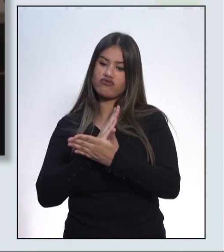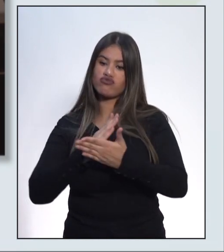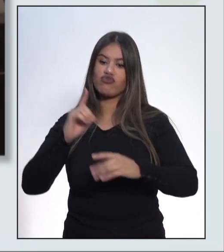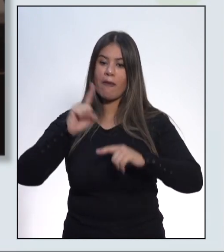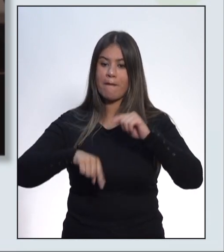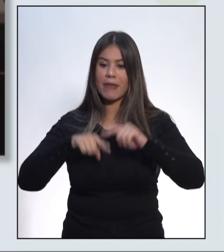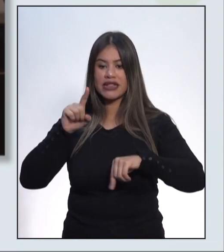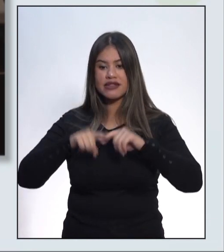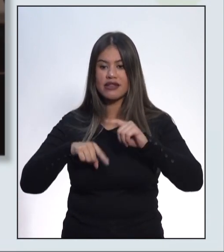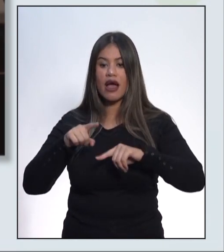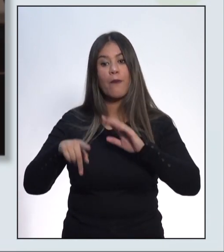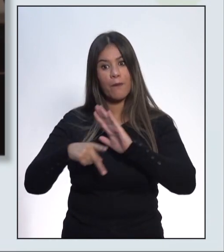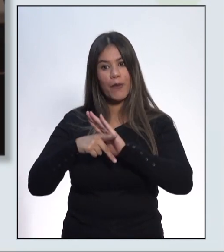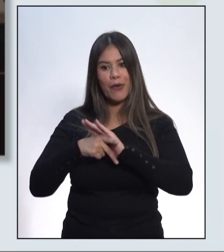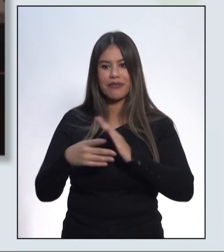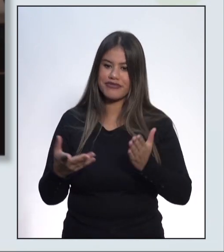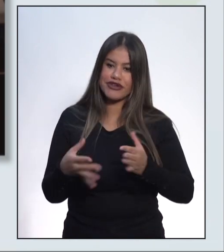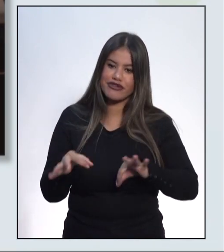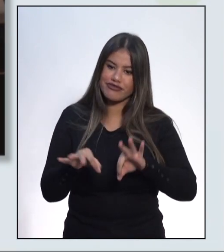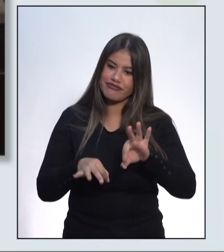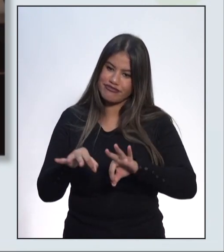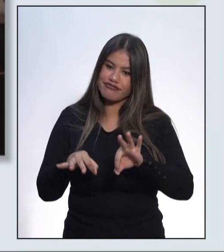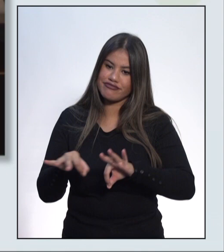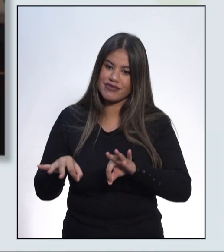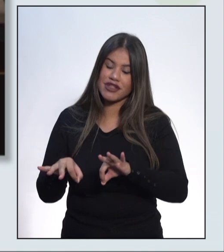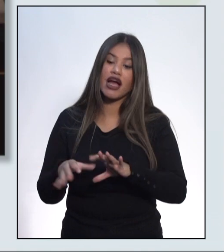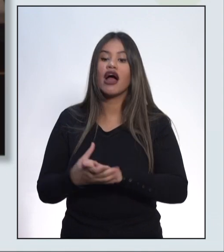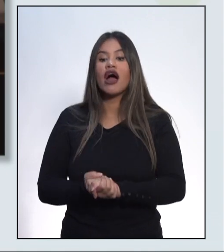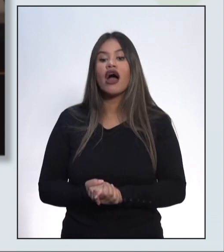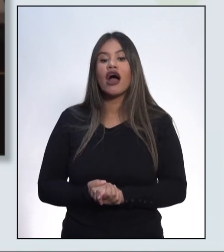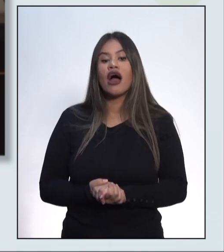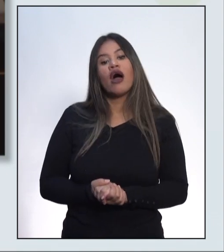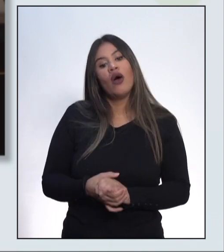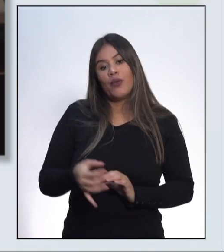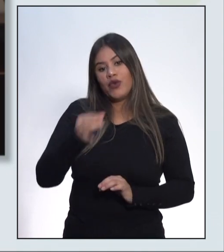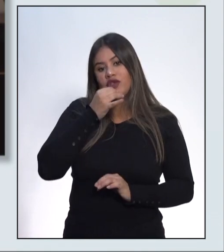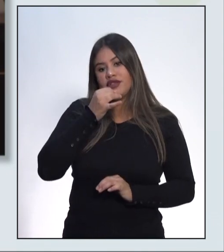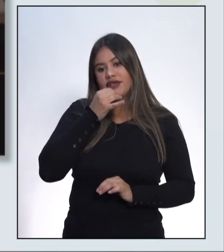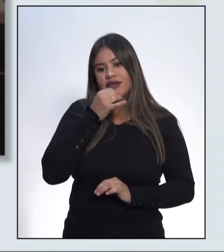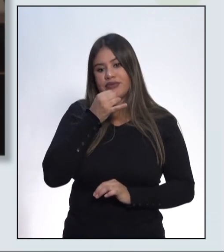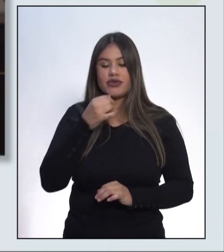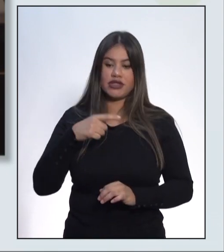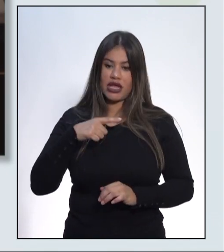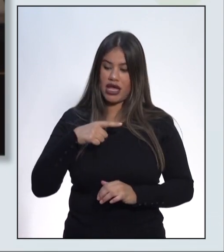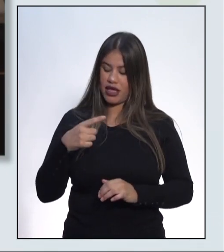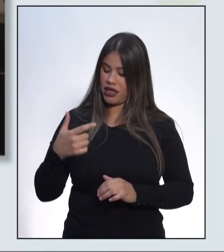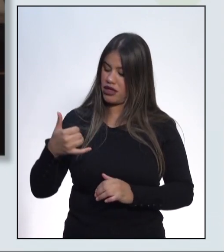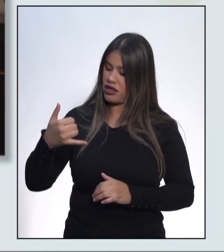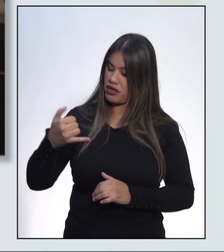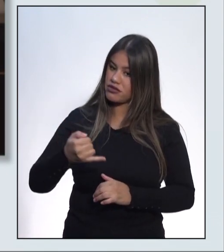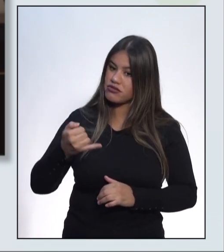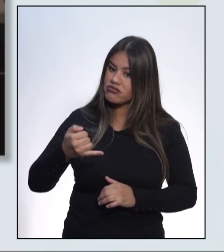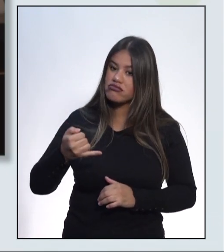seu primeiro projeto. Por exemplo, para mim, eu estou aqui com as minhas